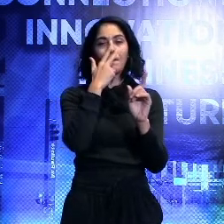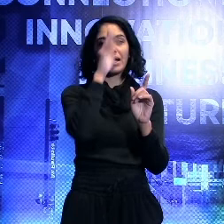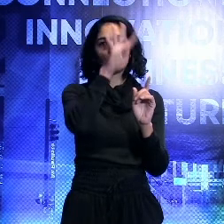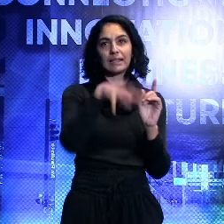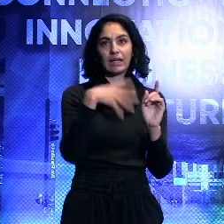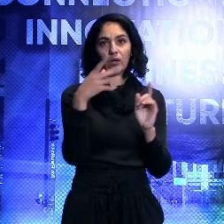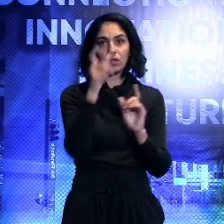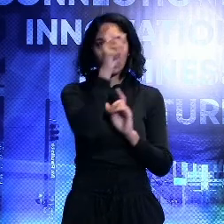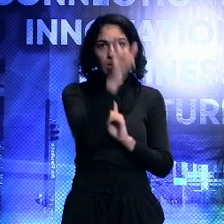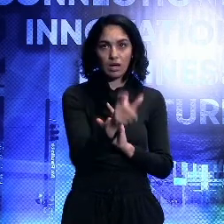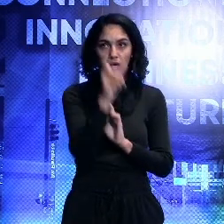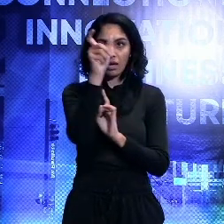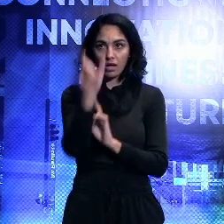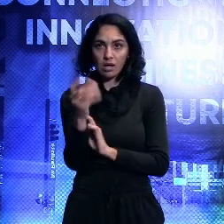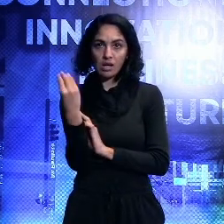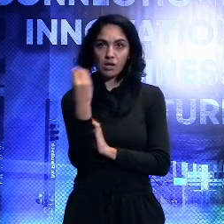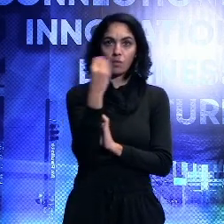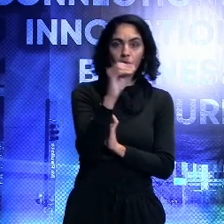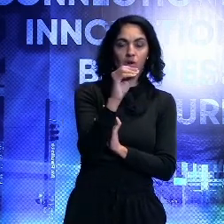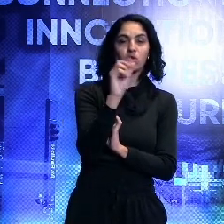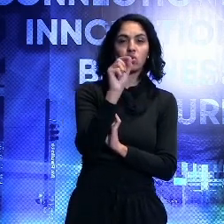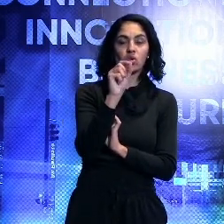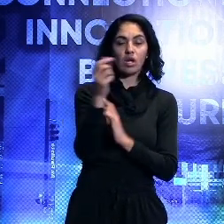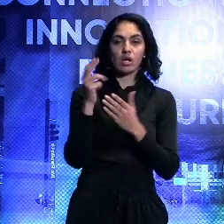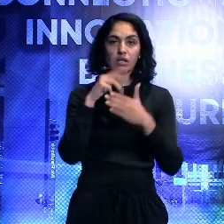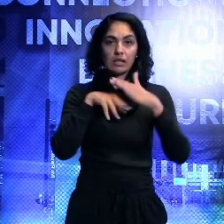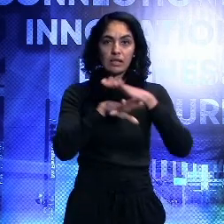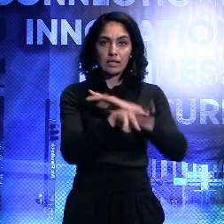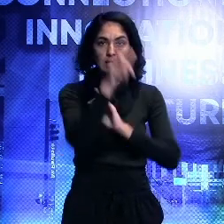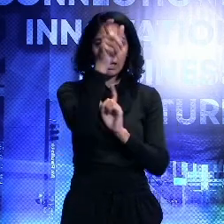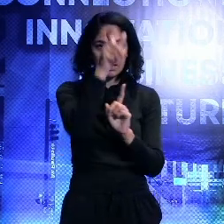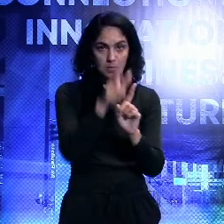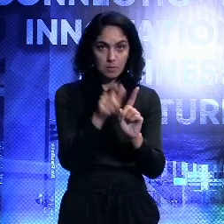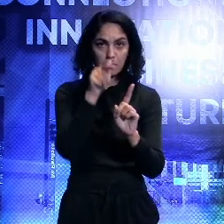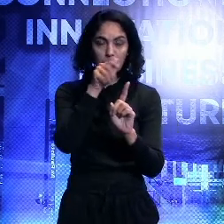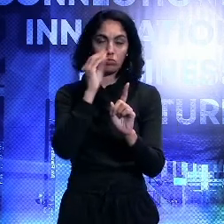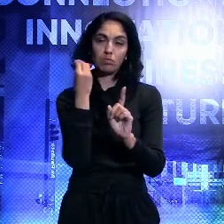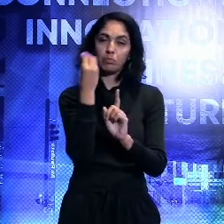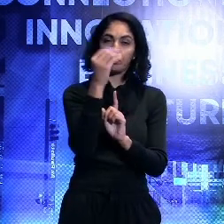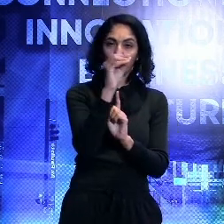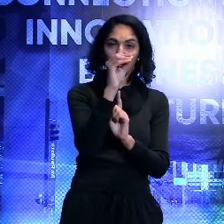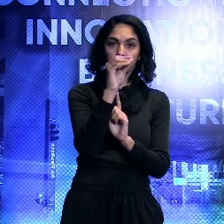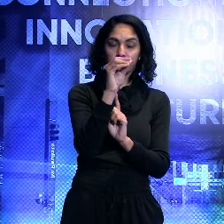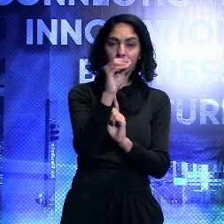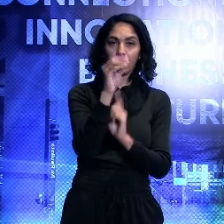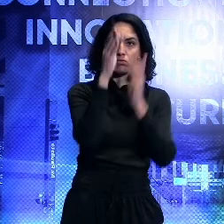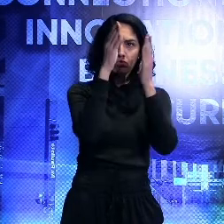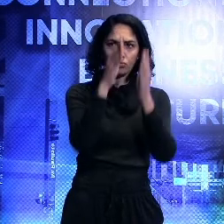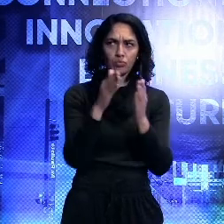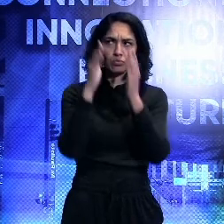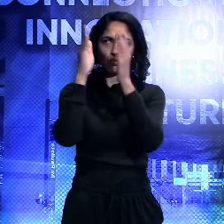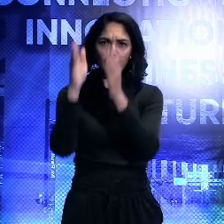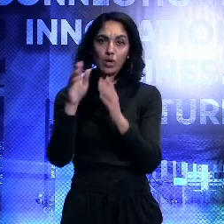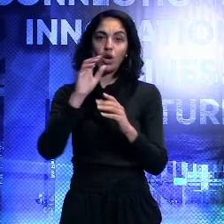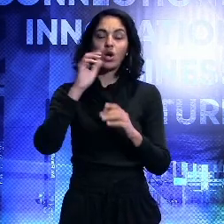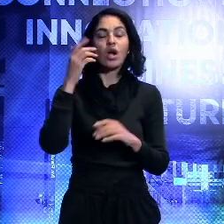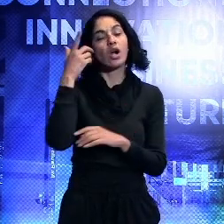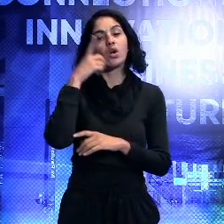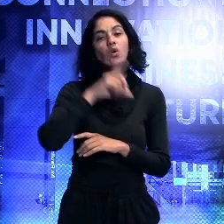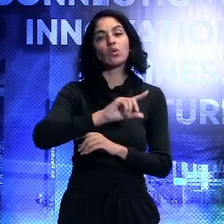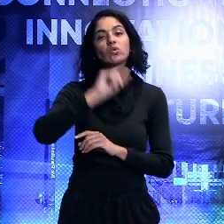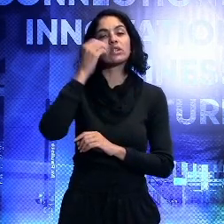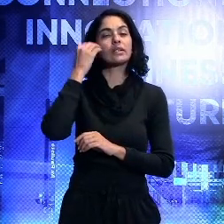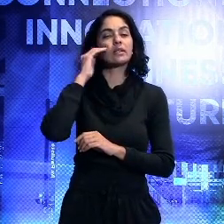designer de persona. Porque ele vai olhar para essa massa de dados, ele vai conseguir interpretar essa informação e vai